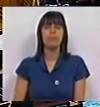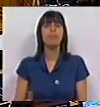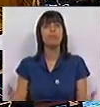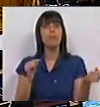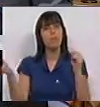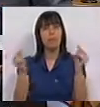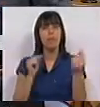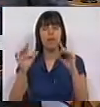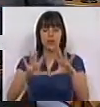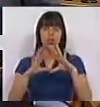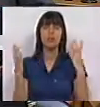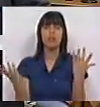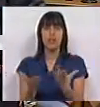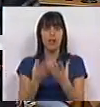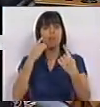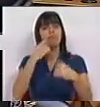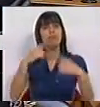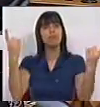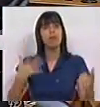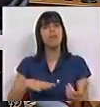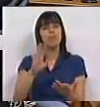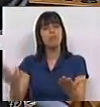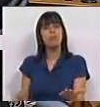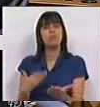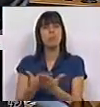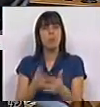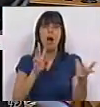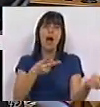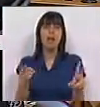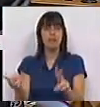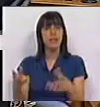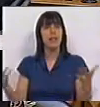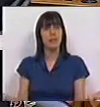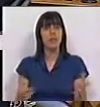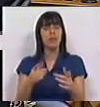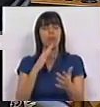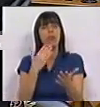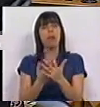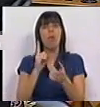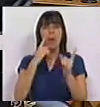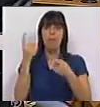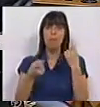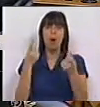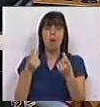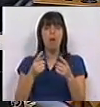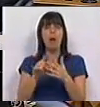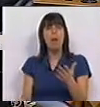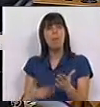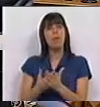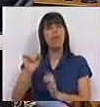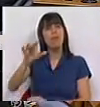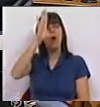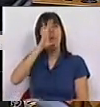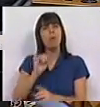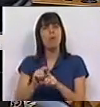No debate da Generalidade, anunciámos que iríamos apresentar uma proposta alternativa que procurasse despoluir a proposta do